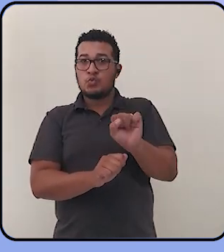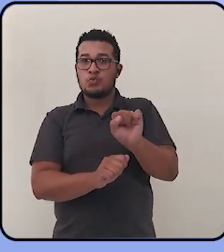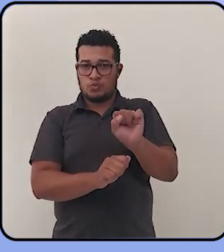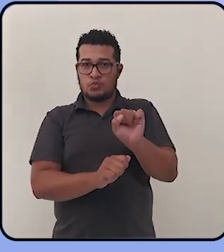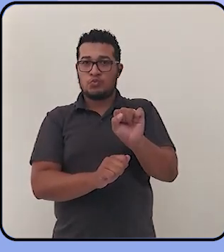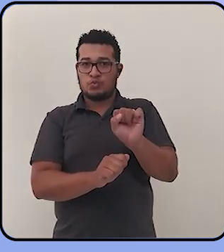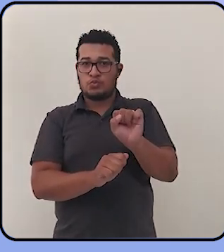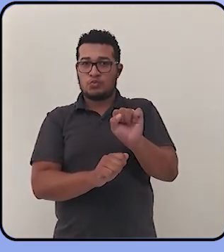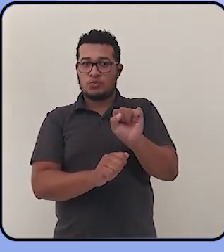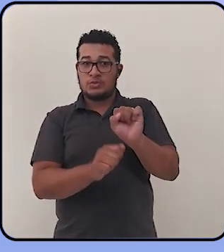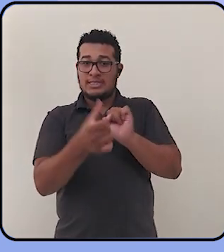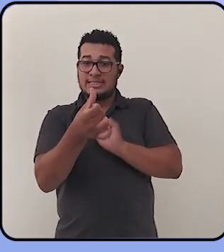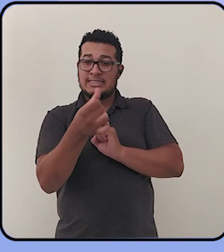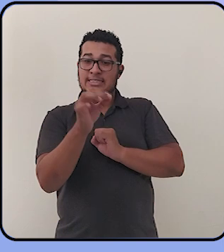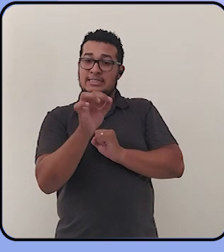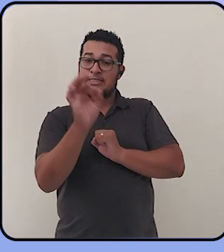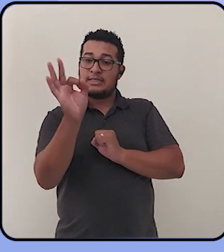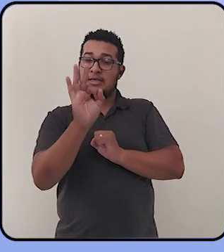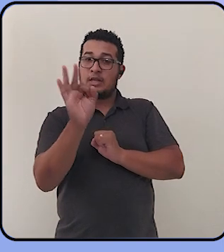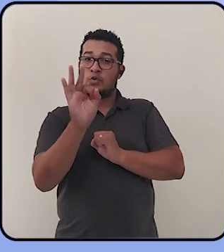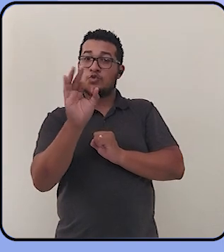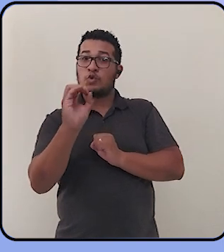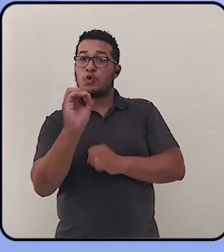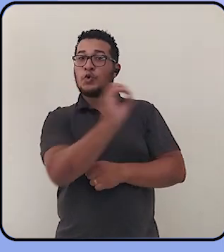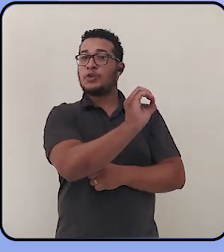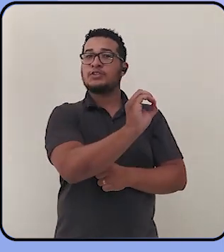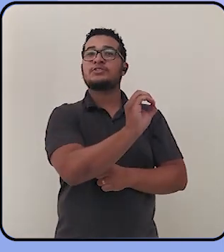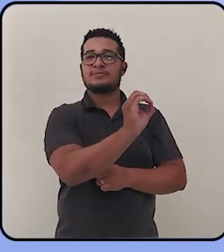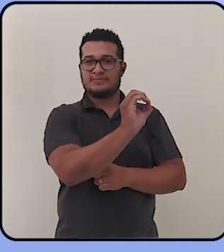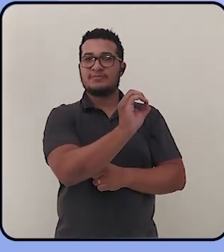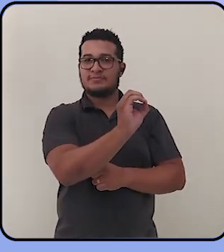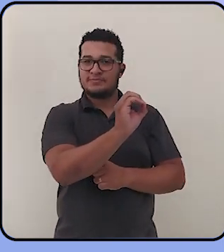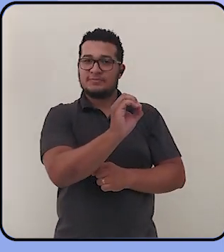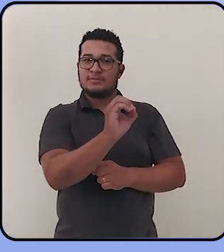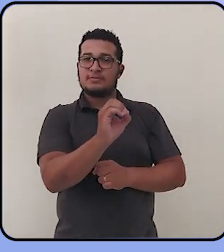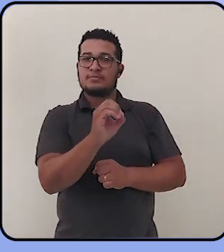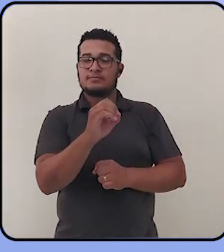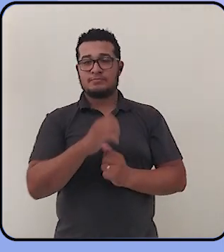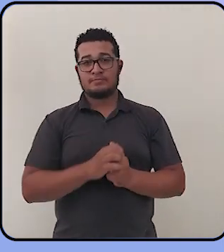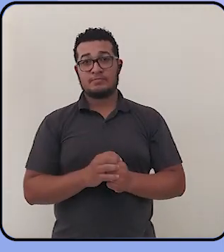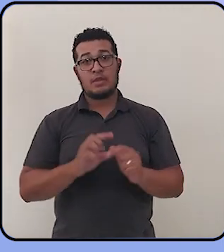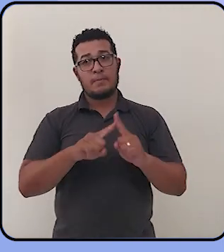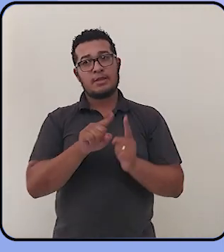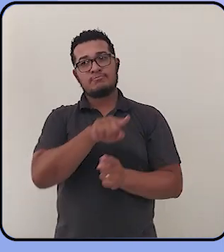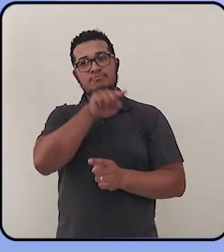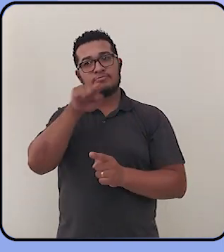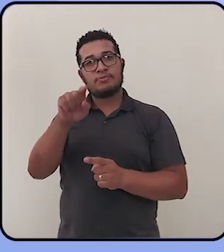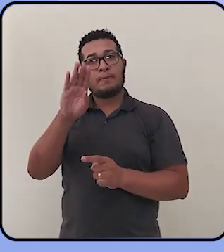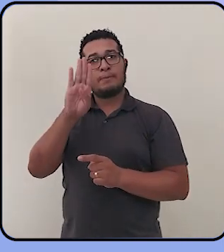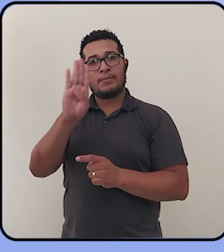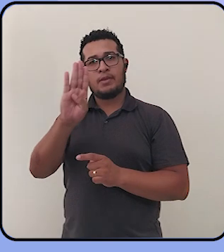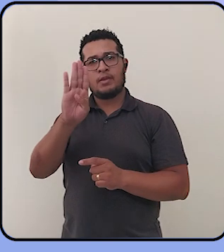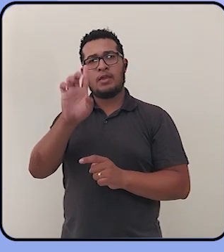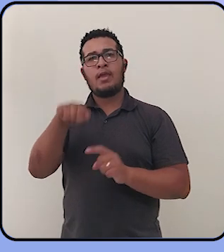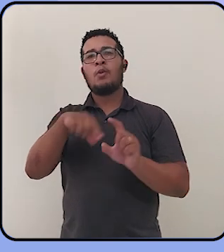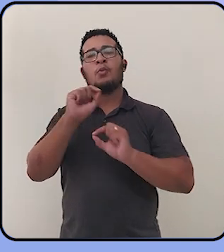sul, 60 graus oeste. Já o ponto B,